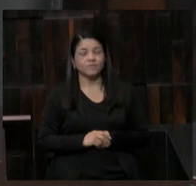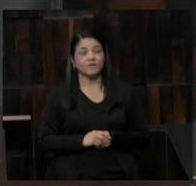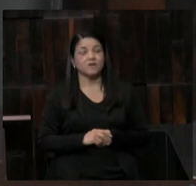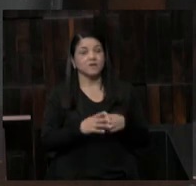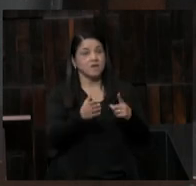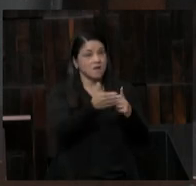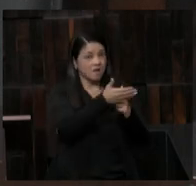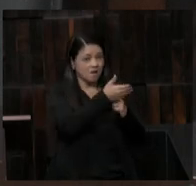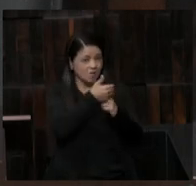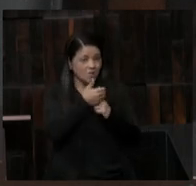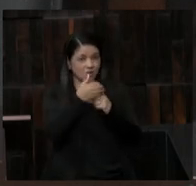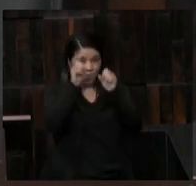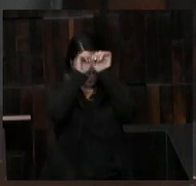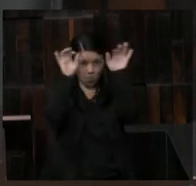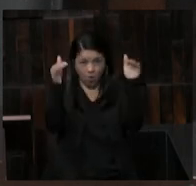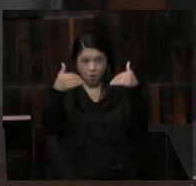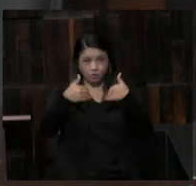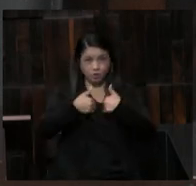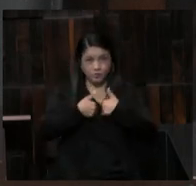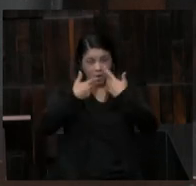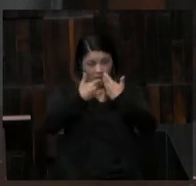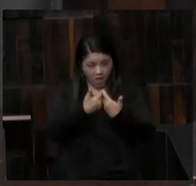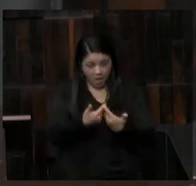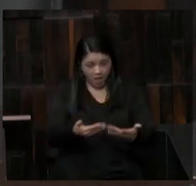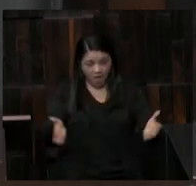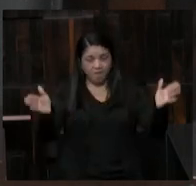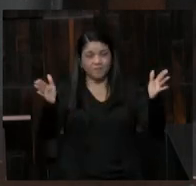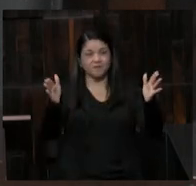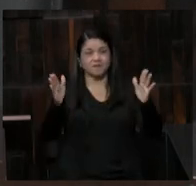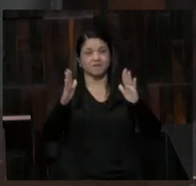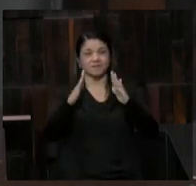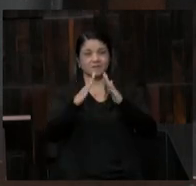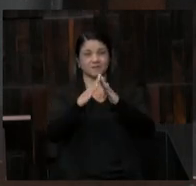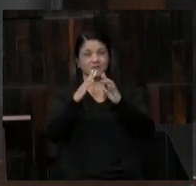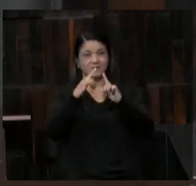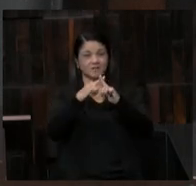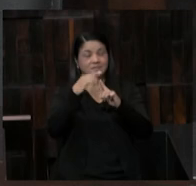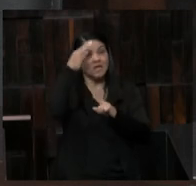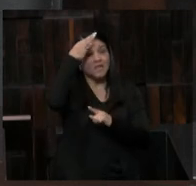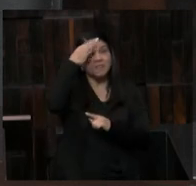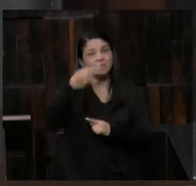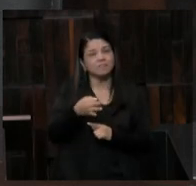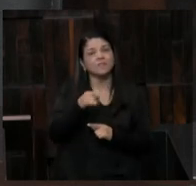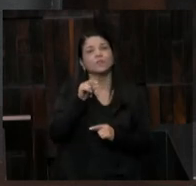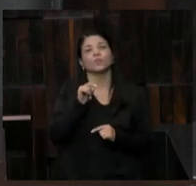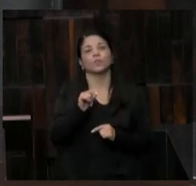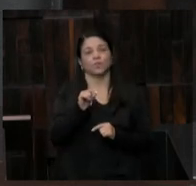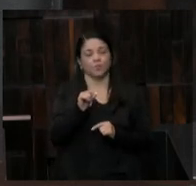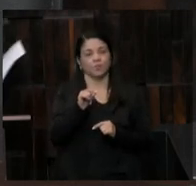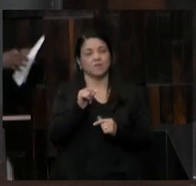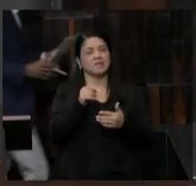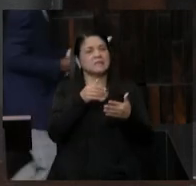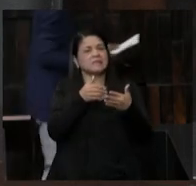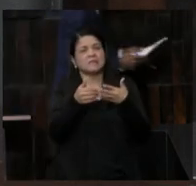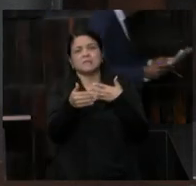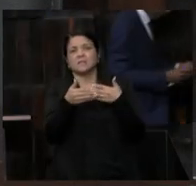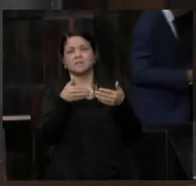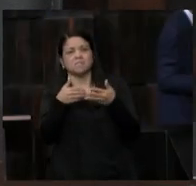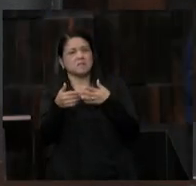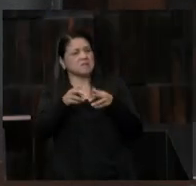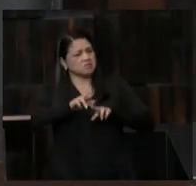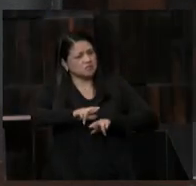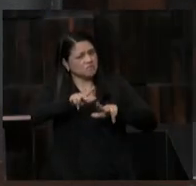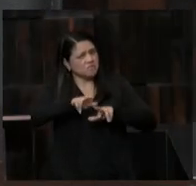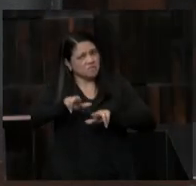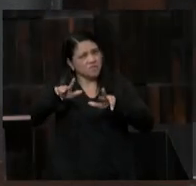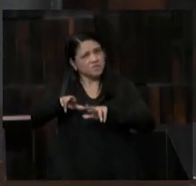autismo é abrir as portas da sua casa e você entender que, independente de qualquer